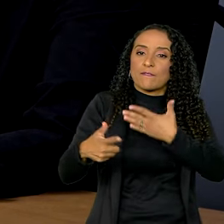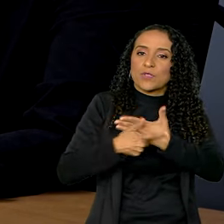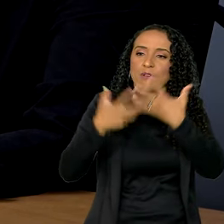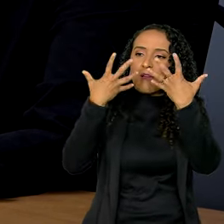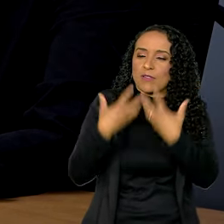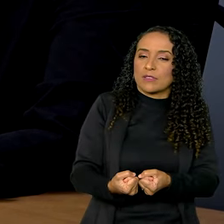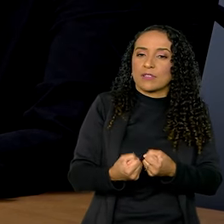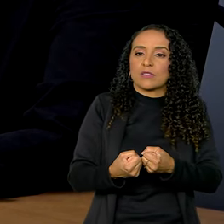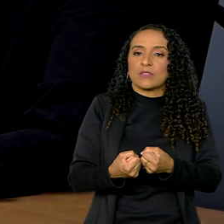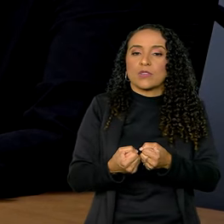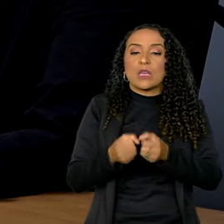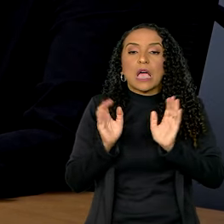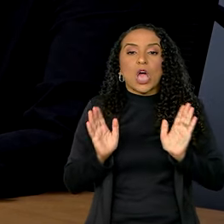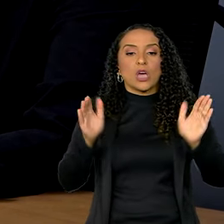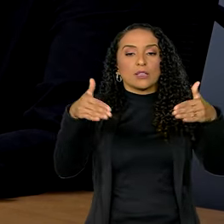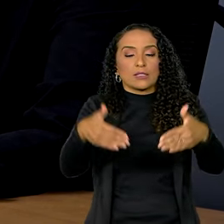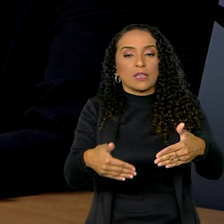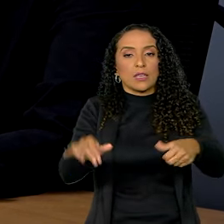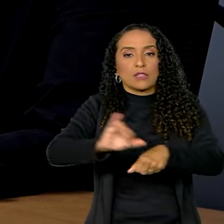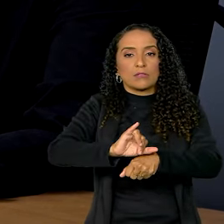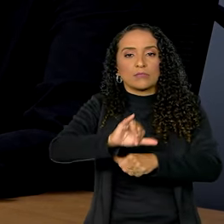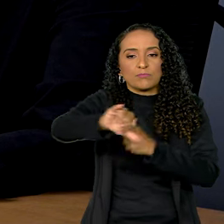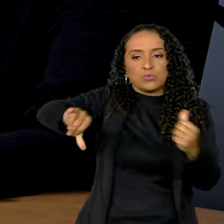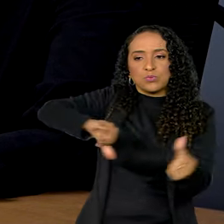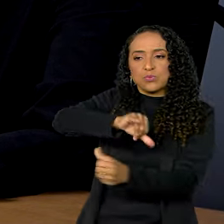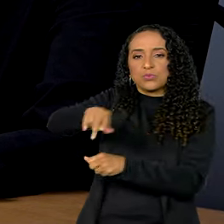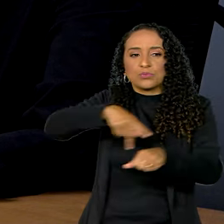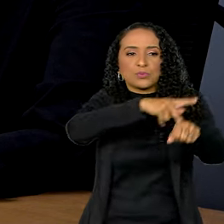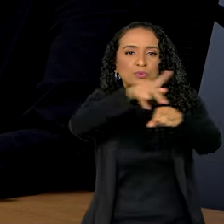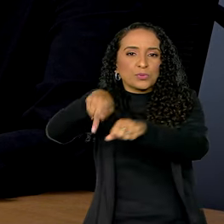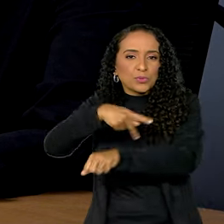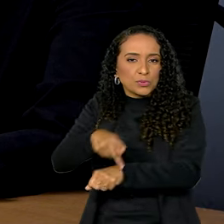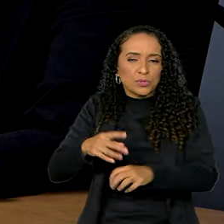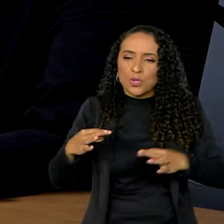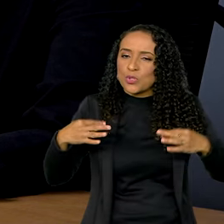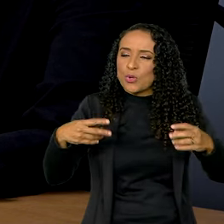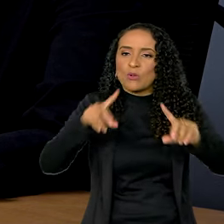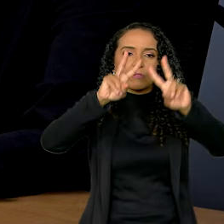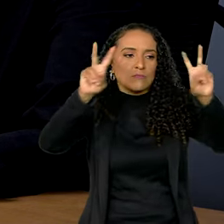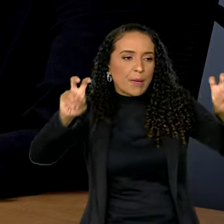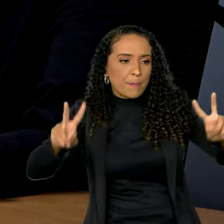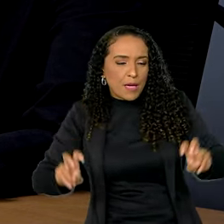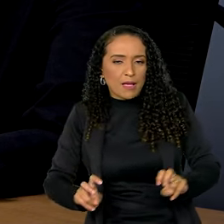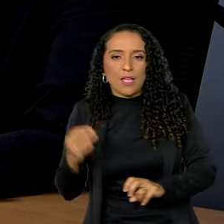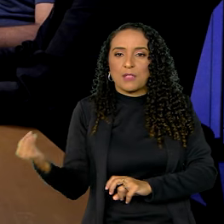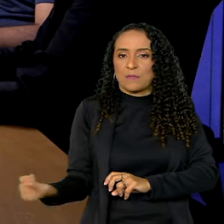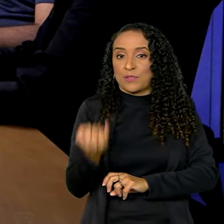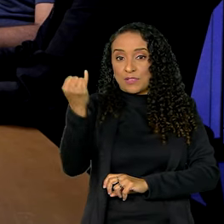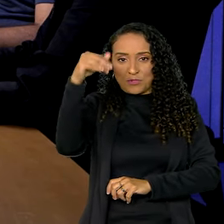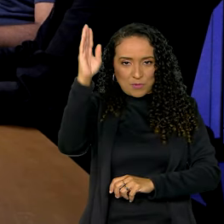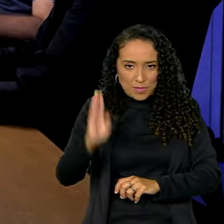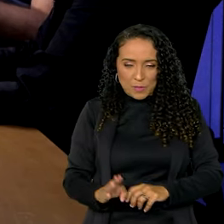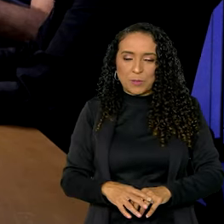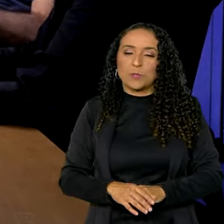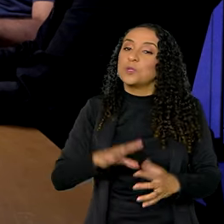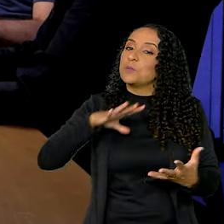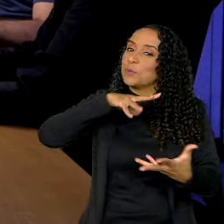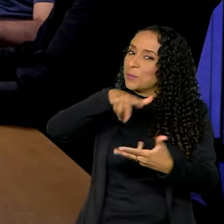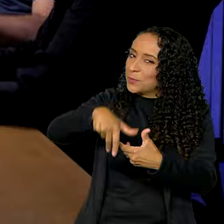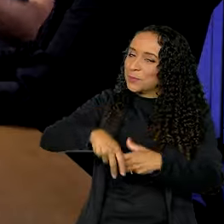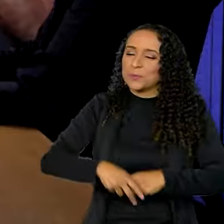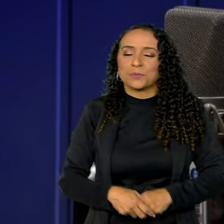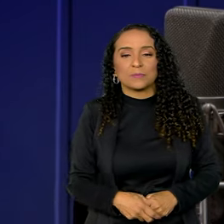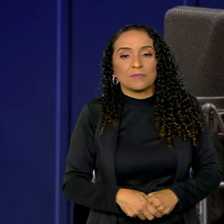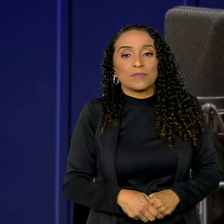reconhecido essa centralidade e essa transversalidade em todos os aspectos que importam pro país e pro